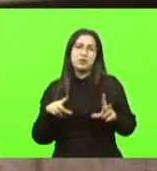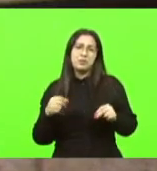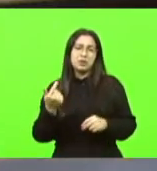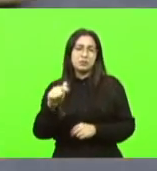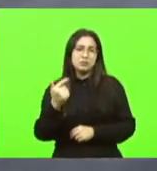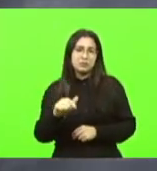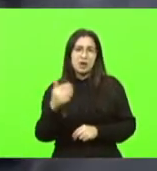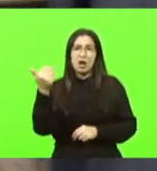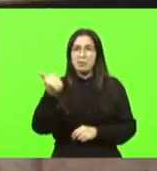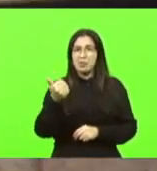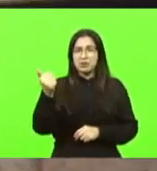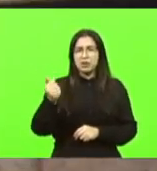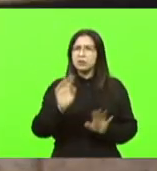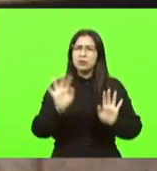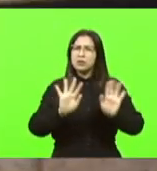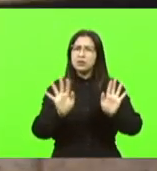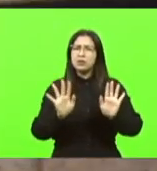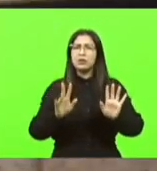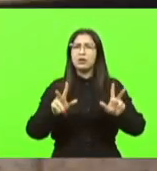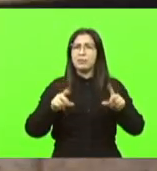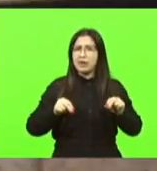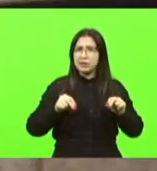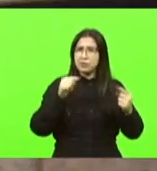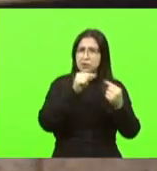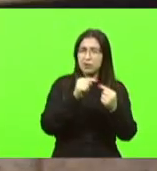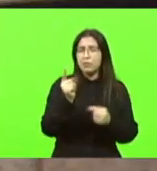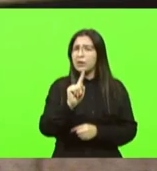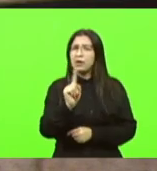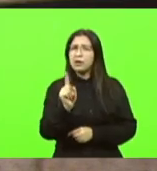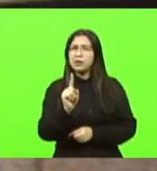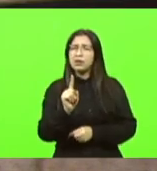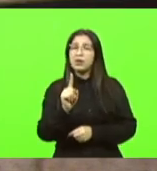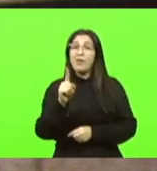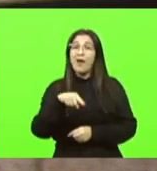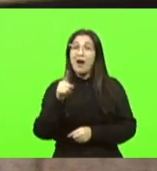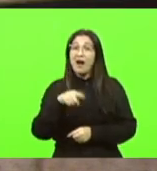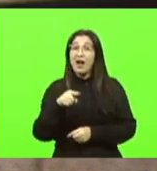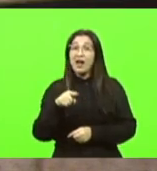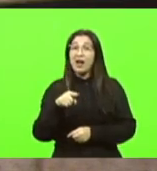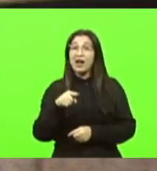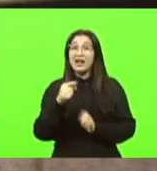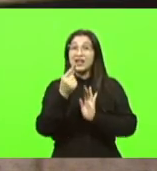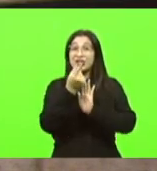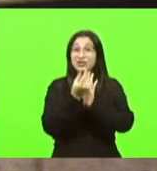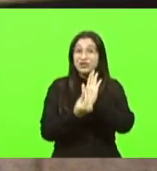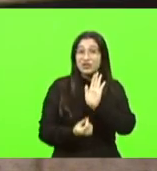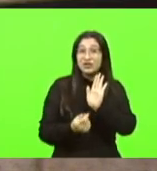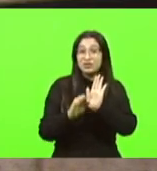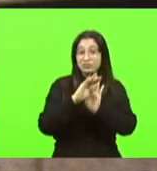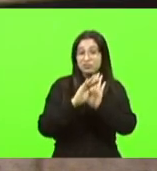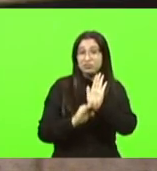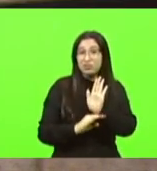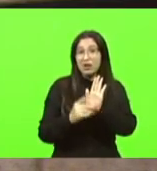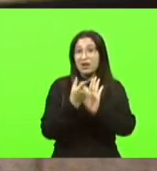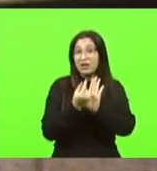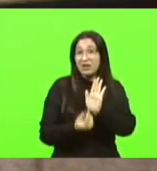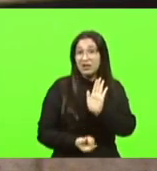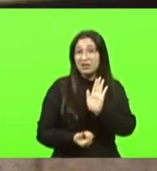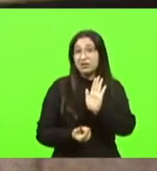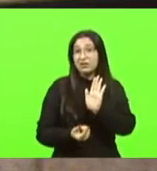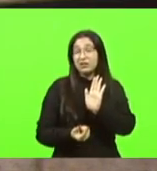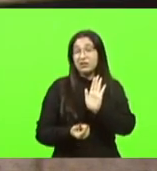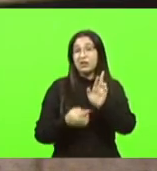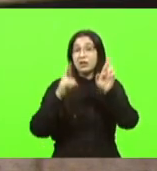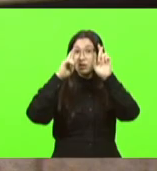merece isso aposentado não merece não é questão de merecimento é questão de orçamento é questão de orçamento é